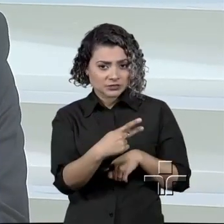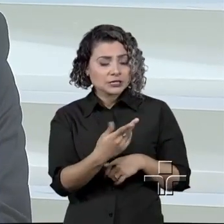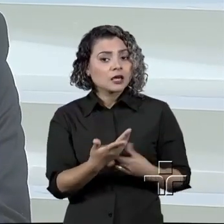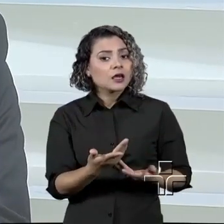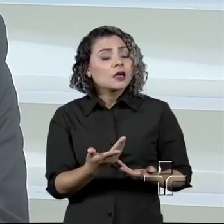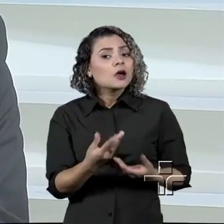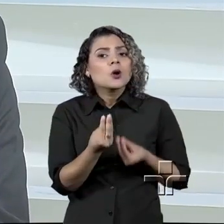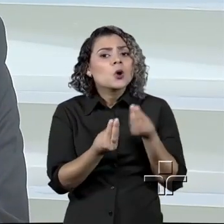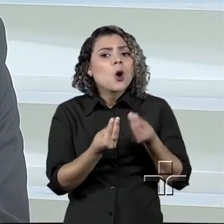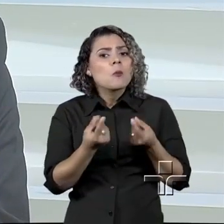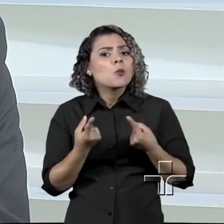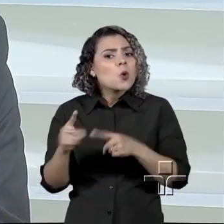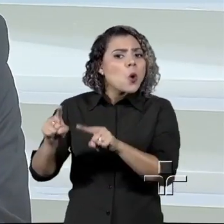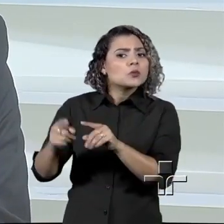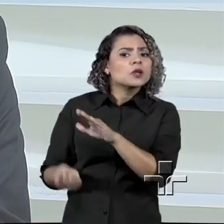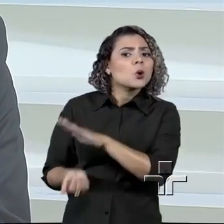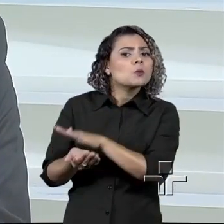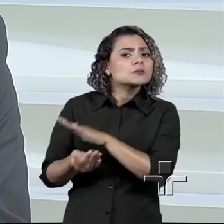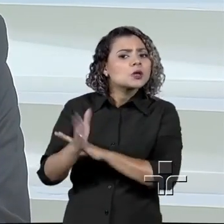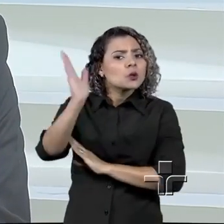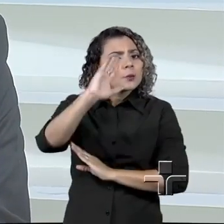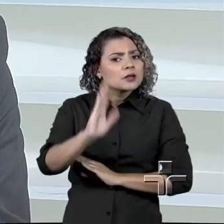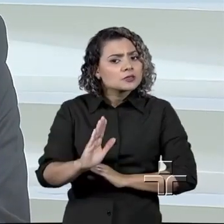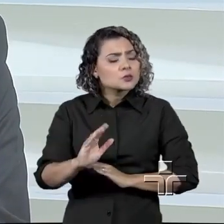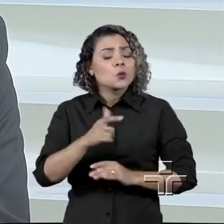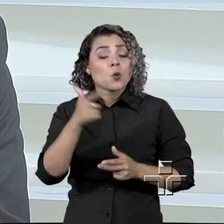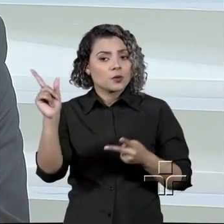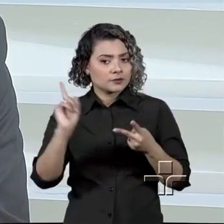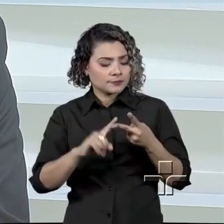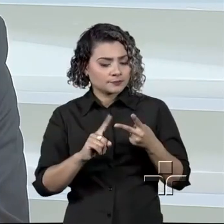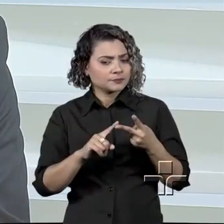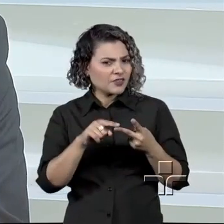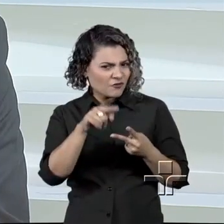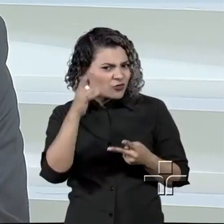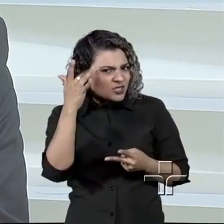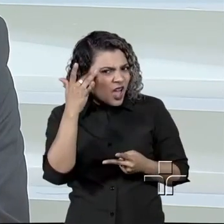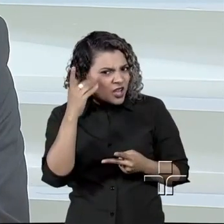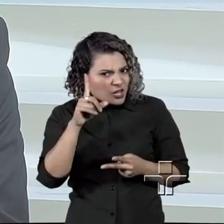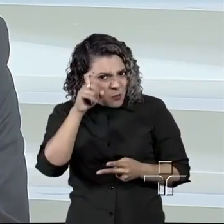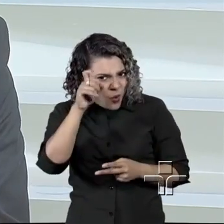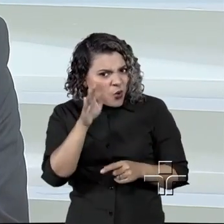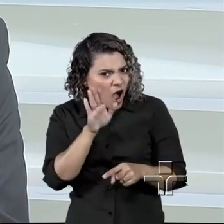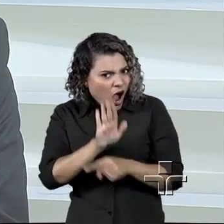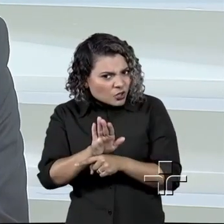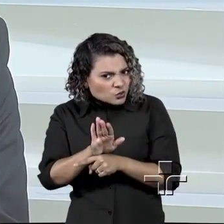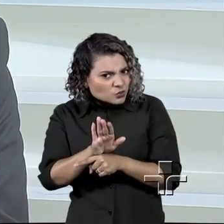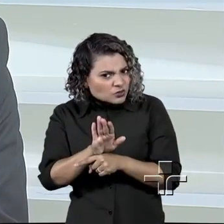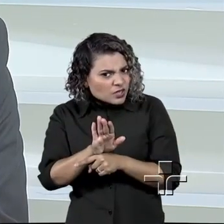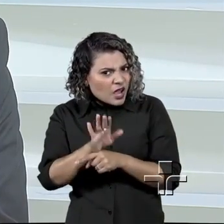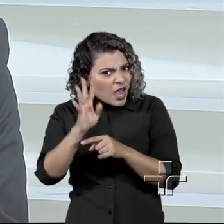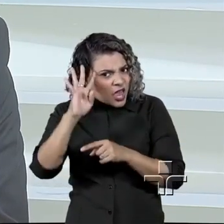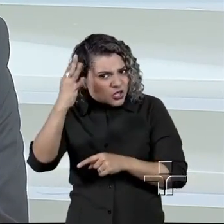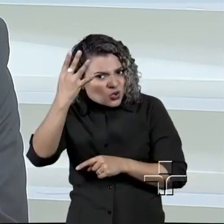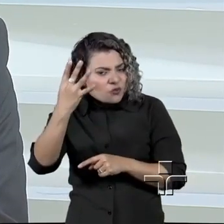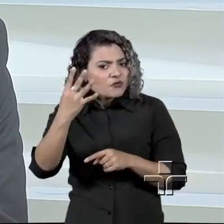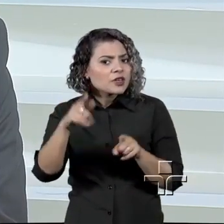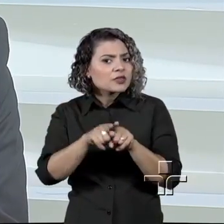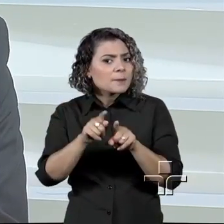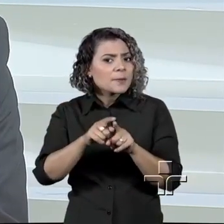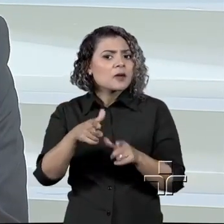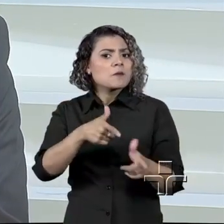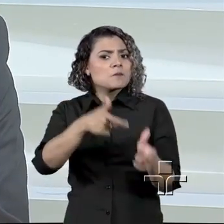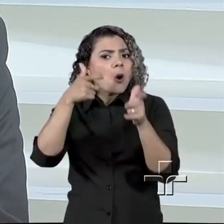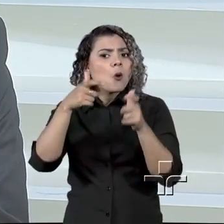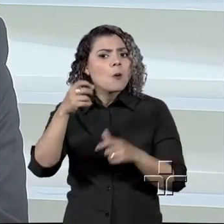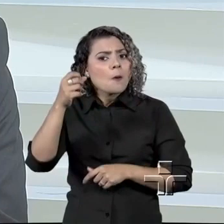o combate à corrupção no país? E aquela pergunta que não posso deixar de fazer, a senhora acha que ele pode ajudar a esclarecer o assassinato do prefeito Celso